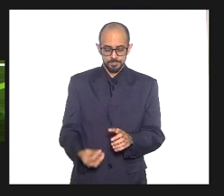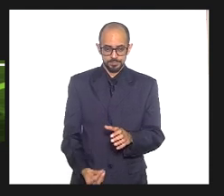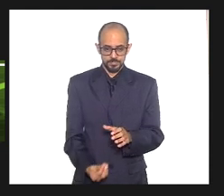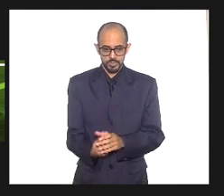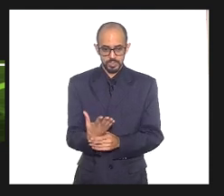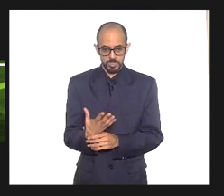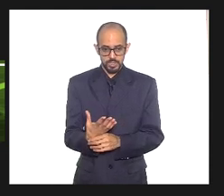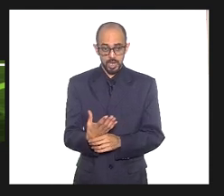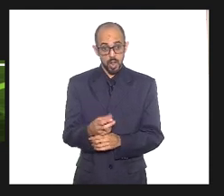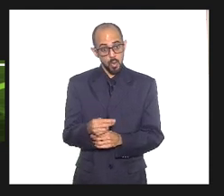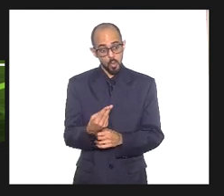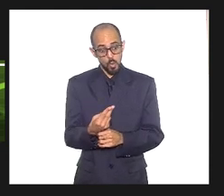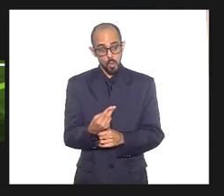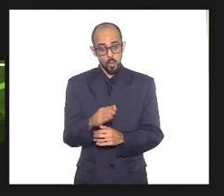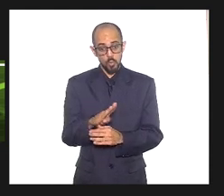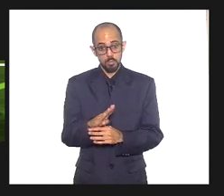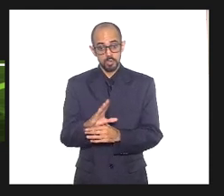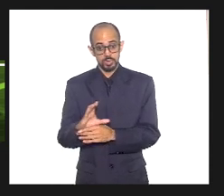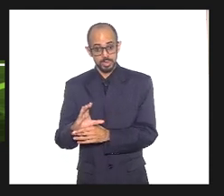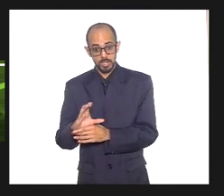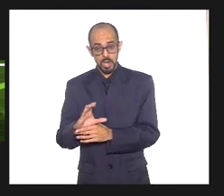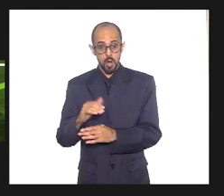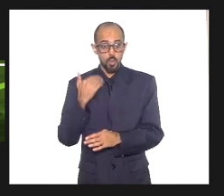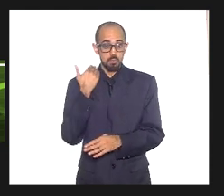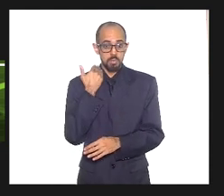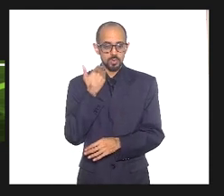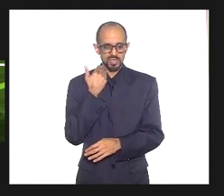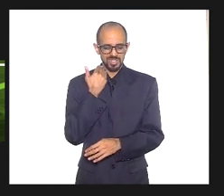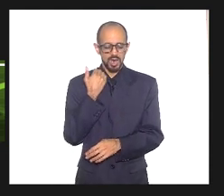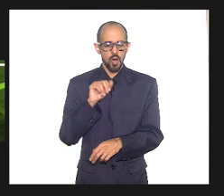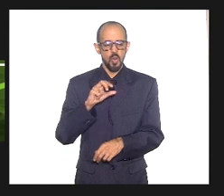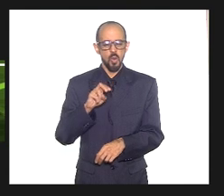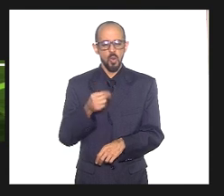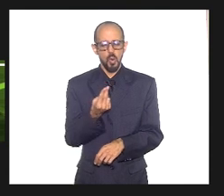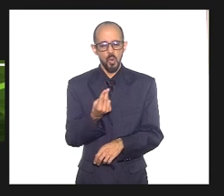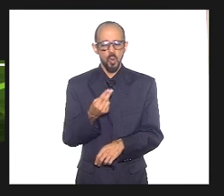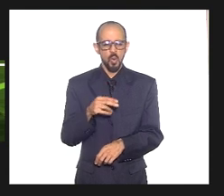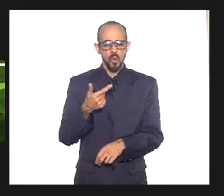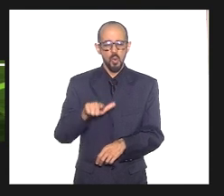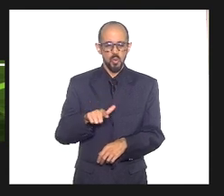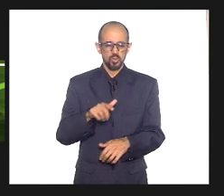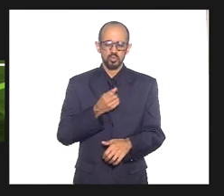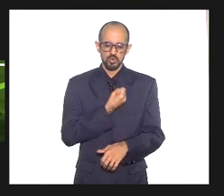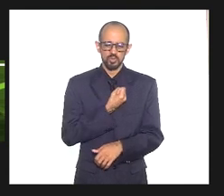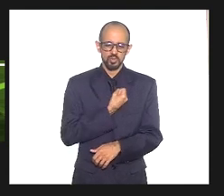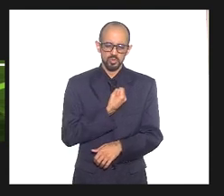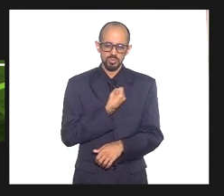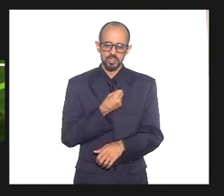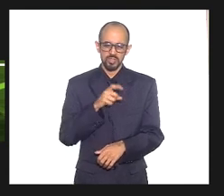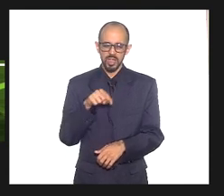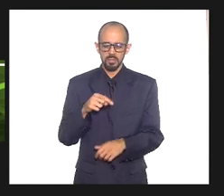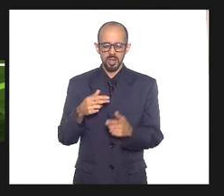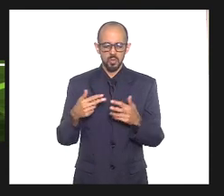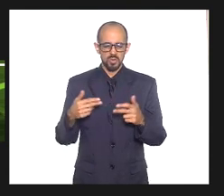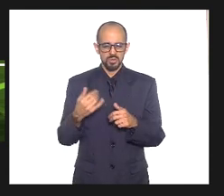de fontes do Banco Central, enfim, ou outros indicadores. É uma coisa até para se